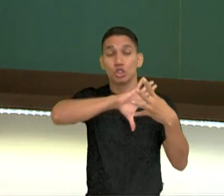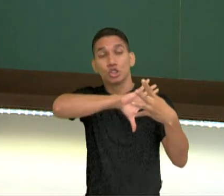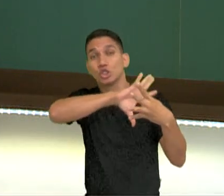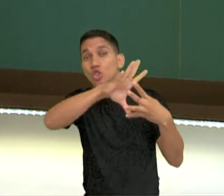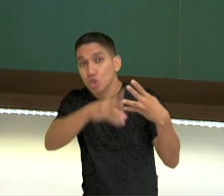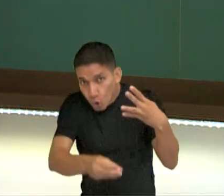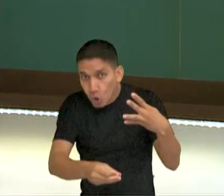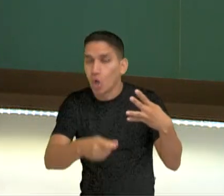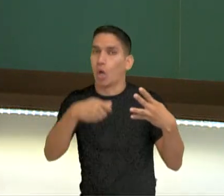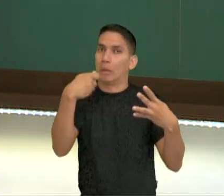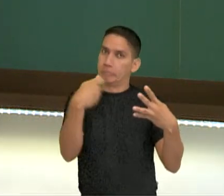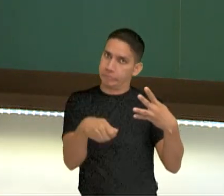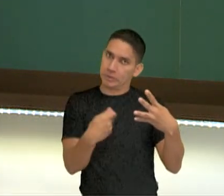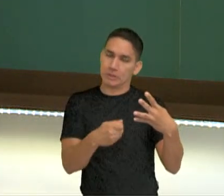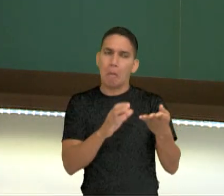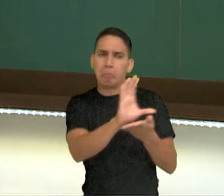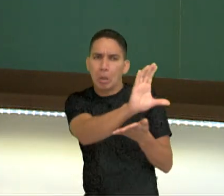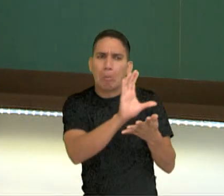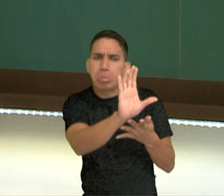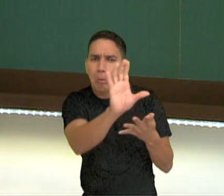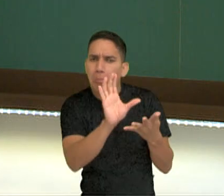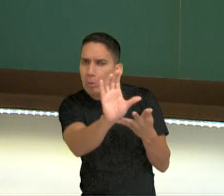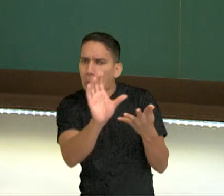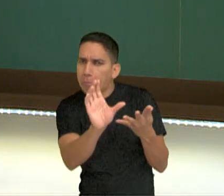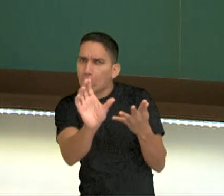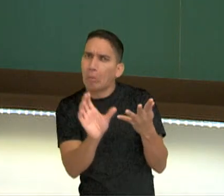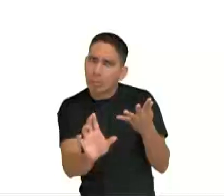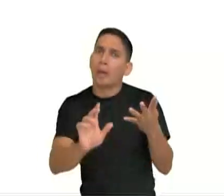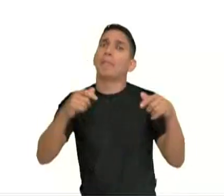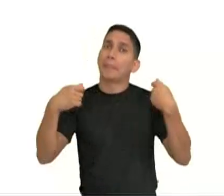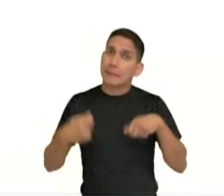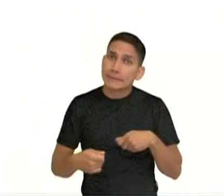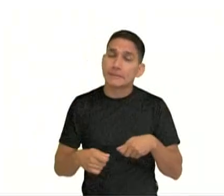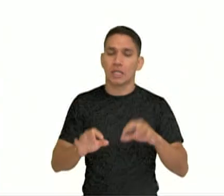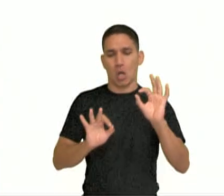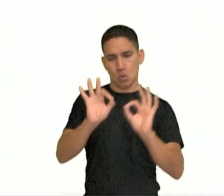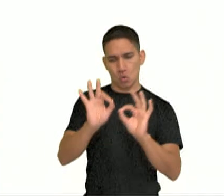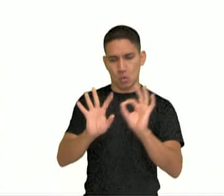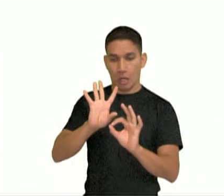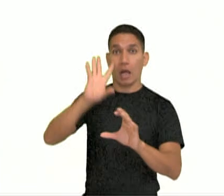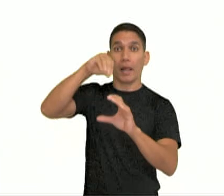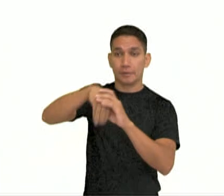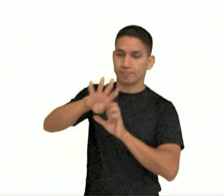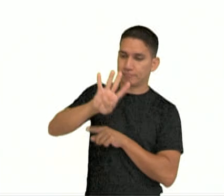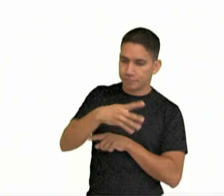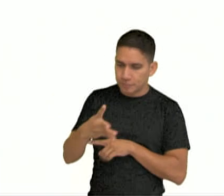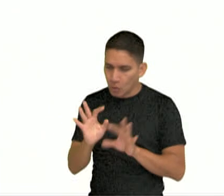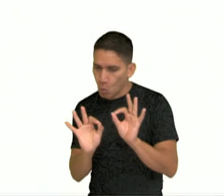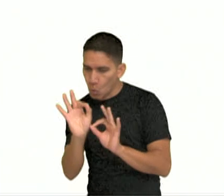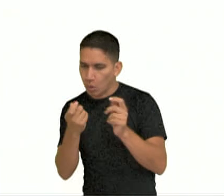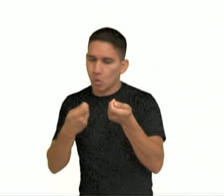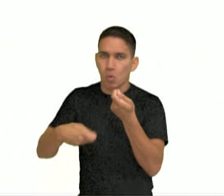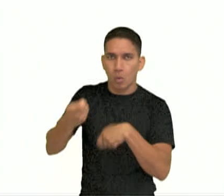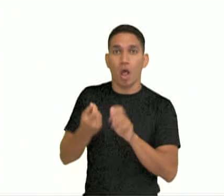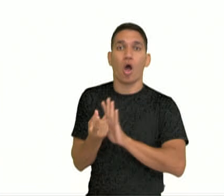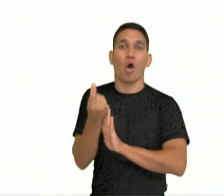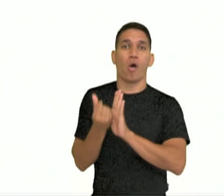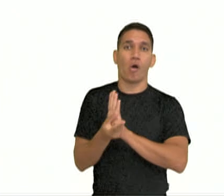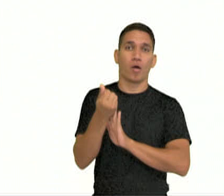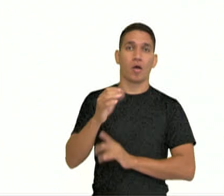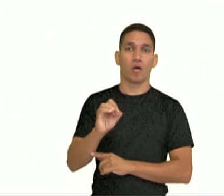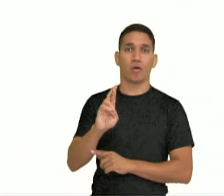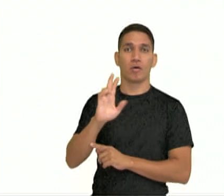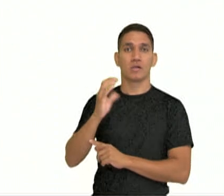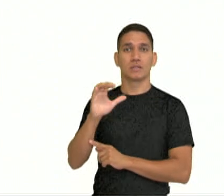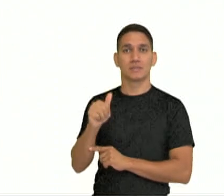as despesas aqui elencadas devem estar constando dentro do nosso orçamento. E também as